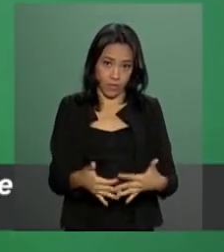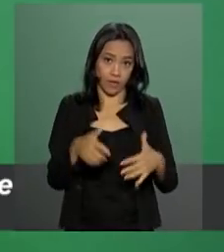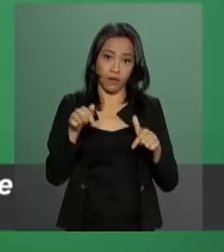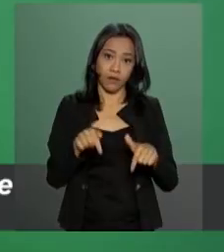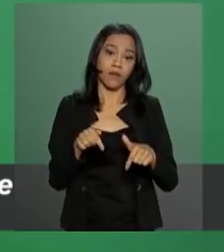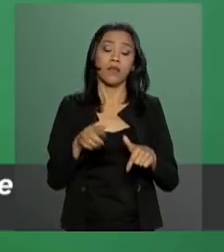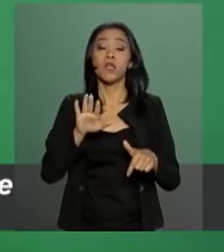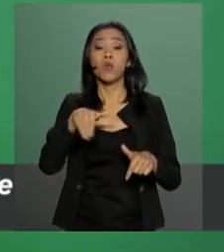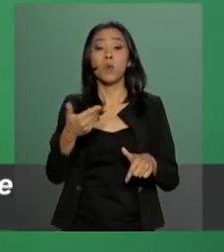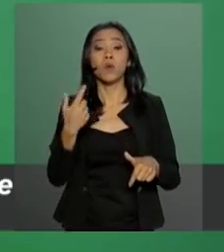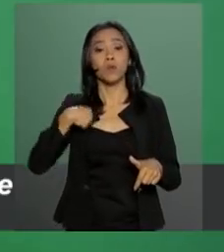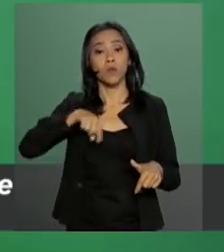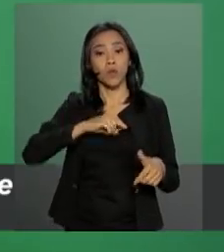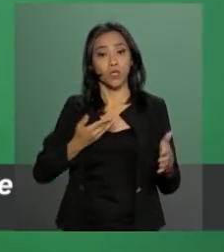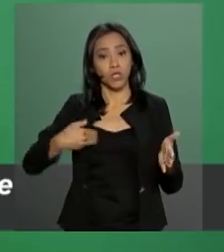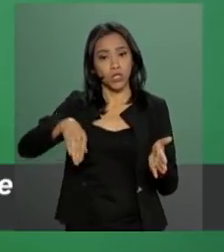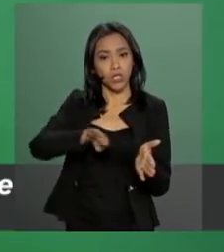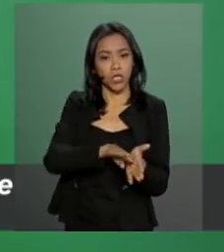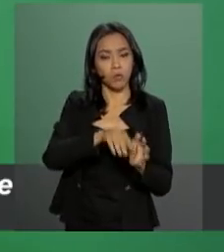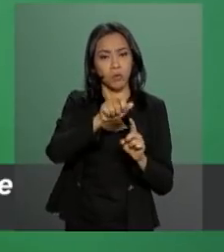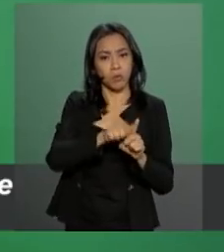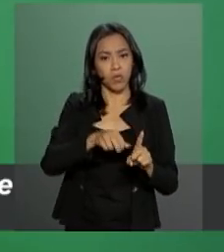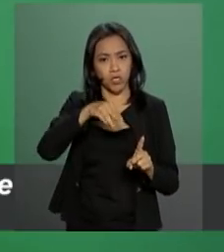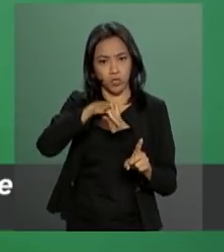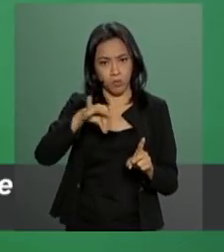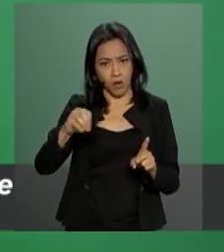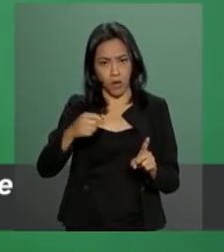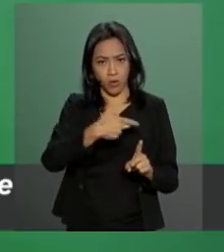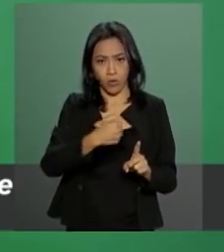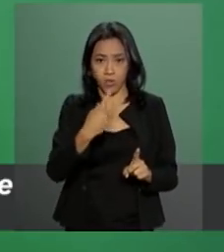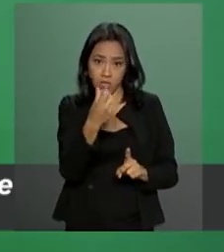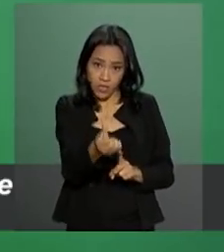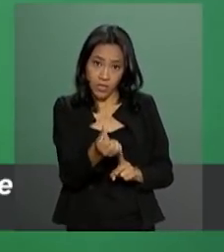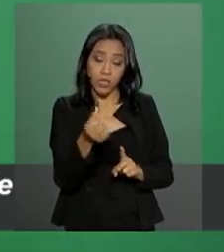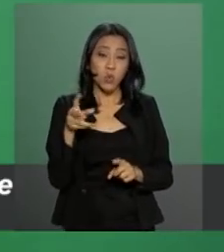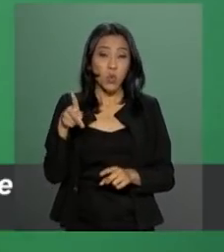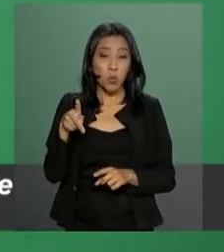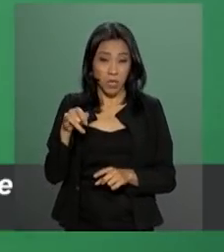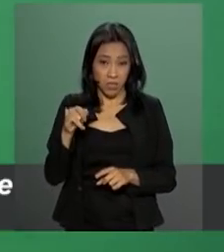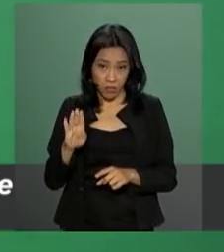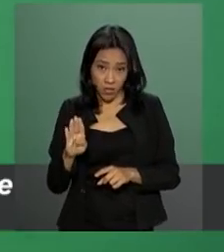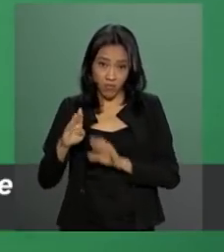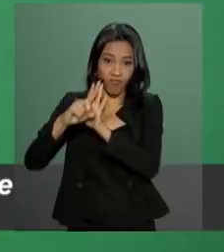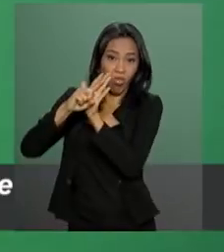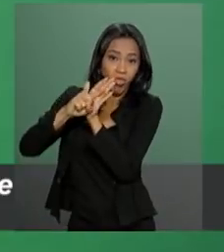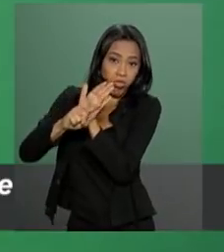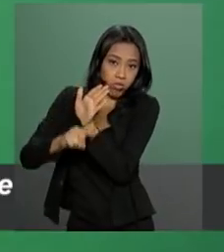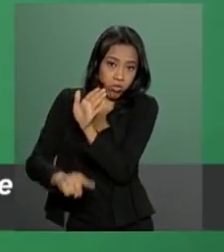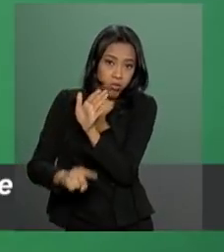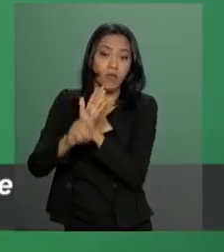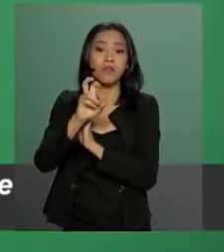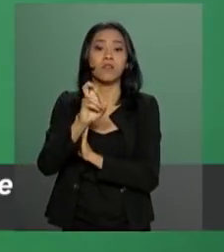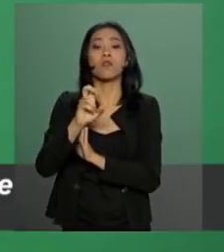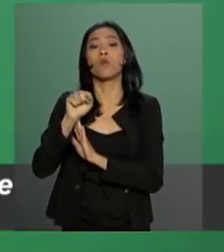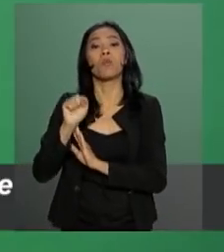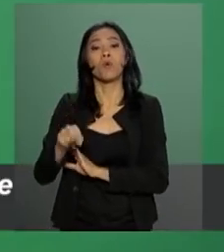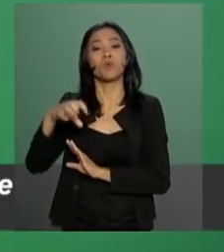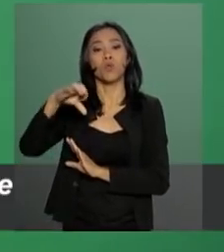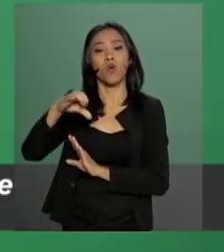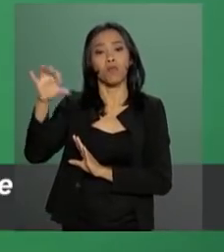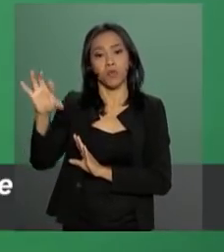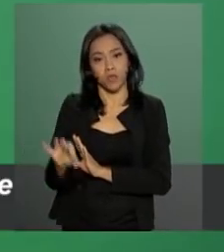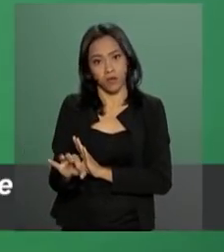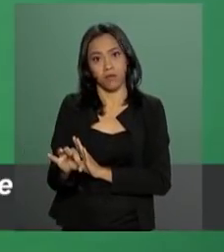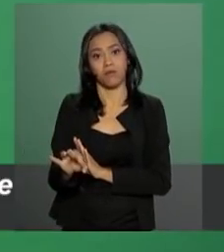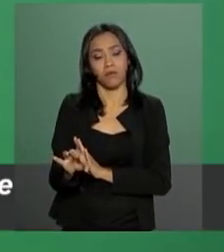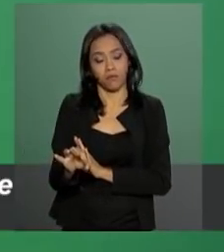chegamos em maio de 2016 o pib é negativo em 5 ponto 9 por cento -